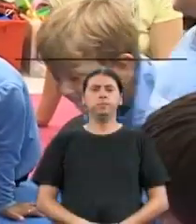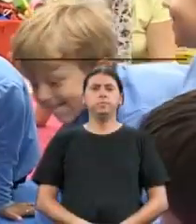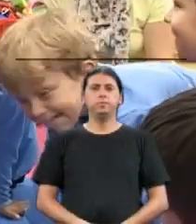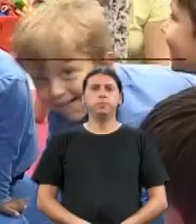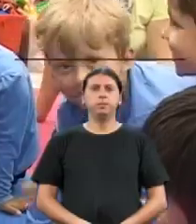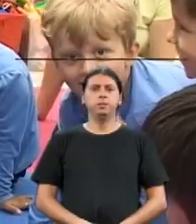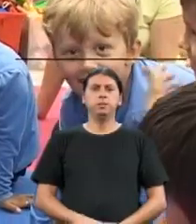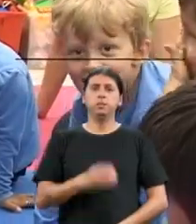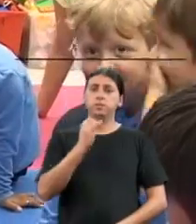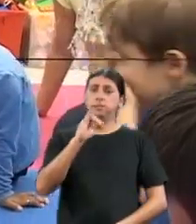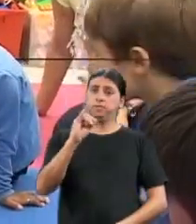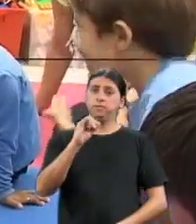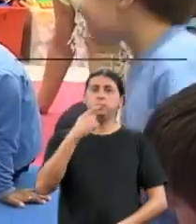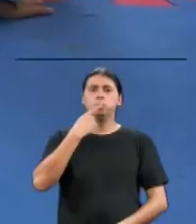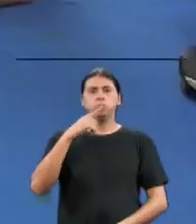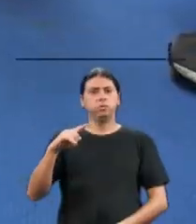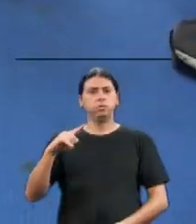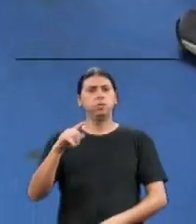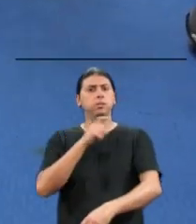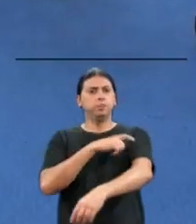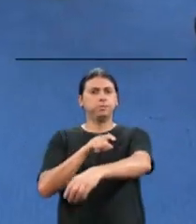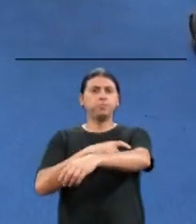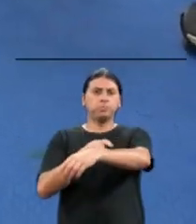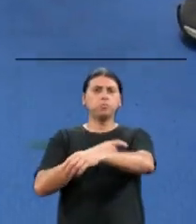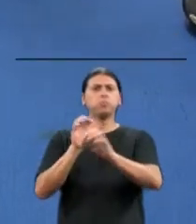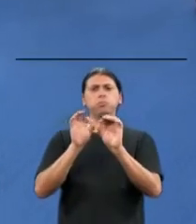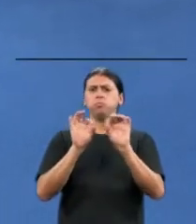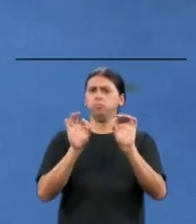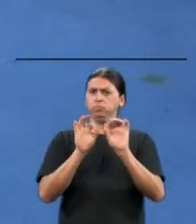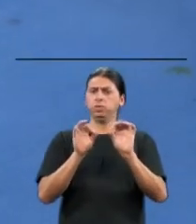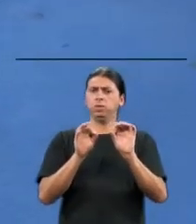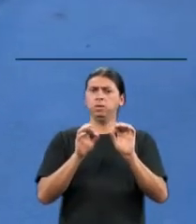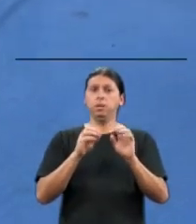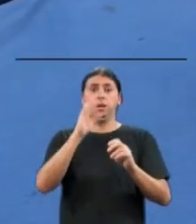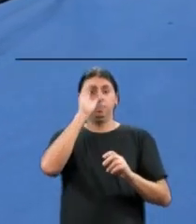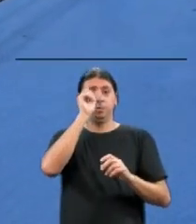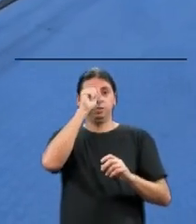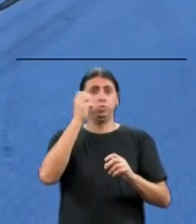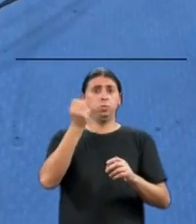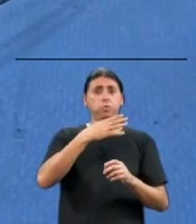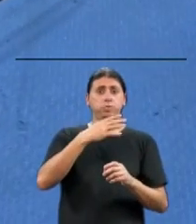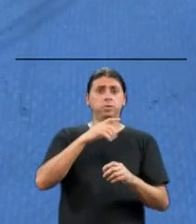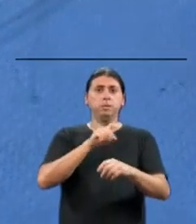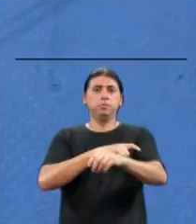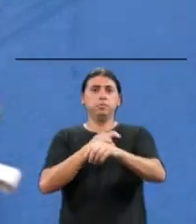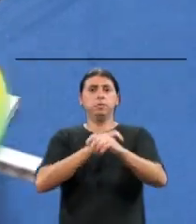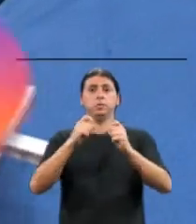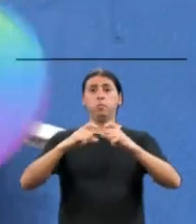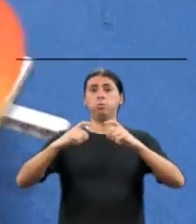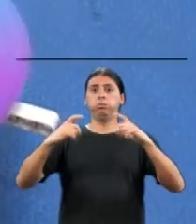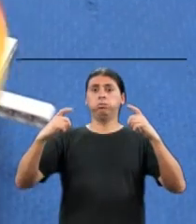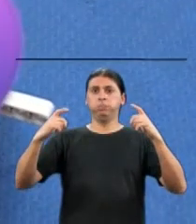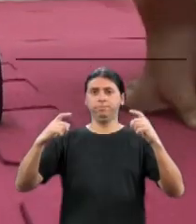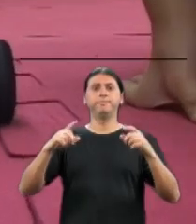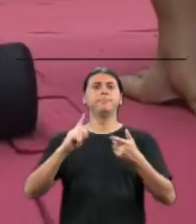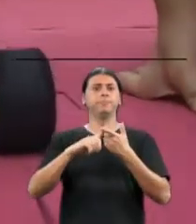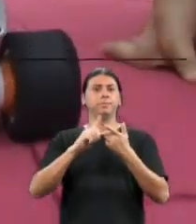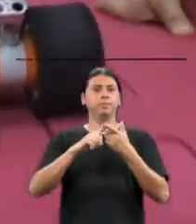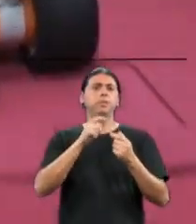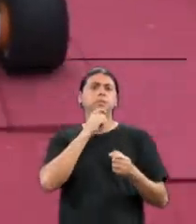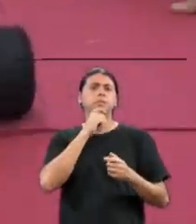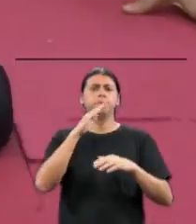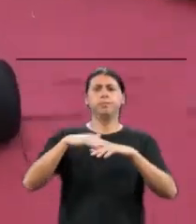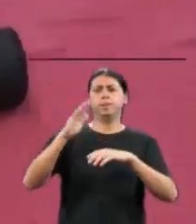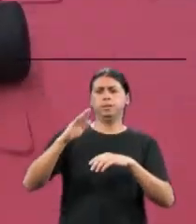Se crianças já são agitadas normalmente, quando aprendem algo novo, essa ansiedade se multiplica. Ainda mais